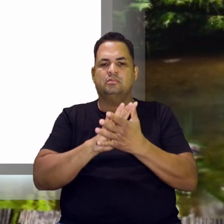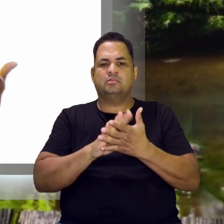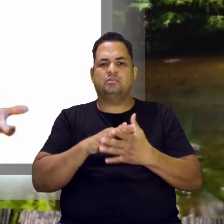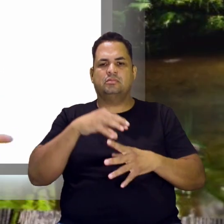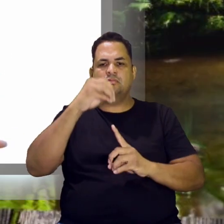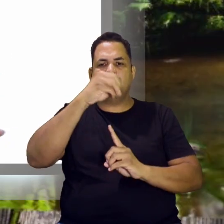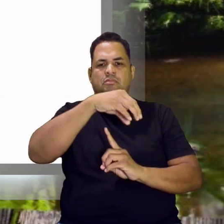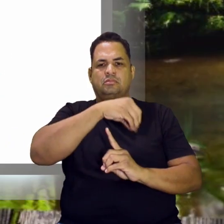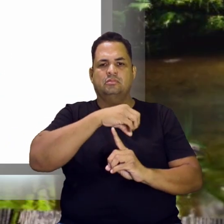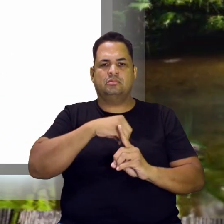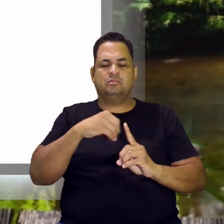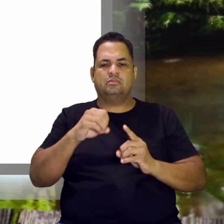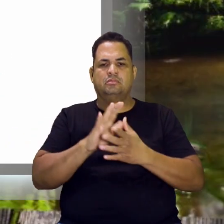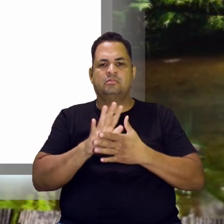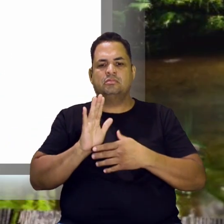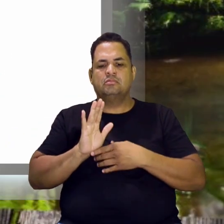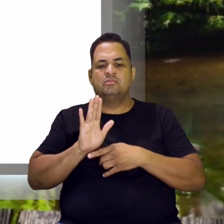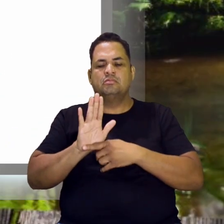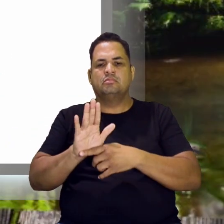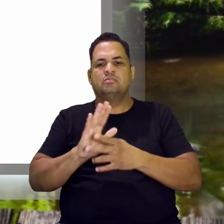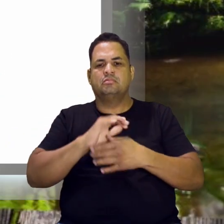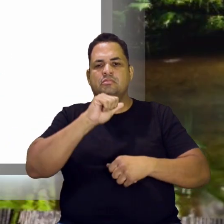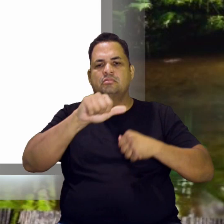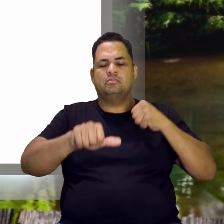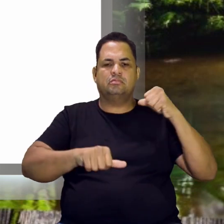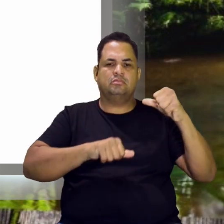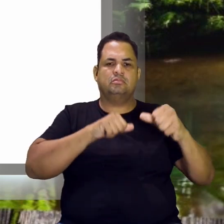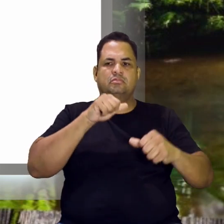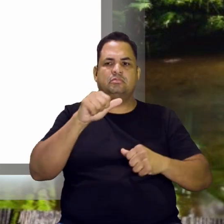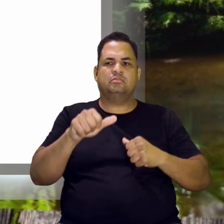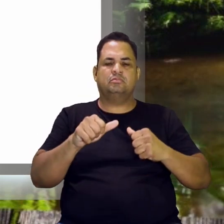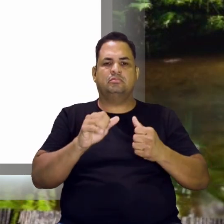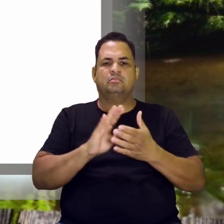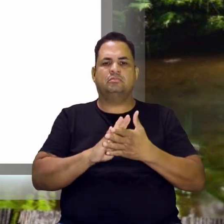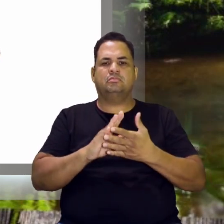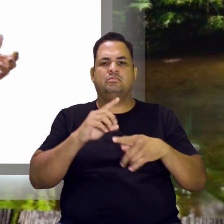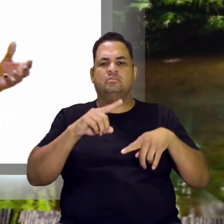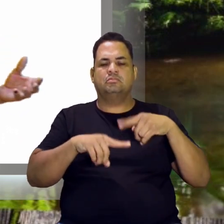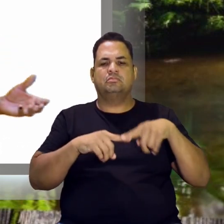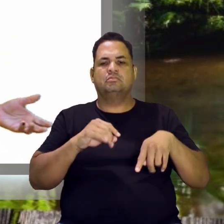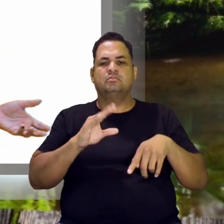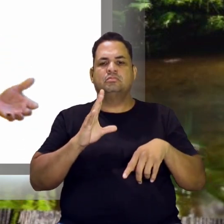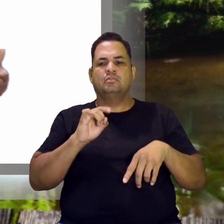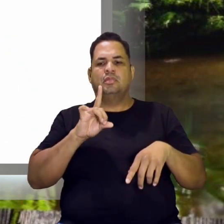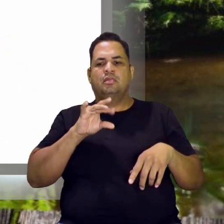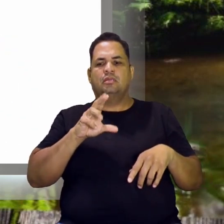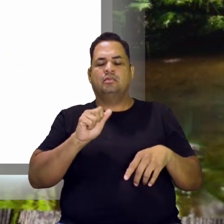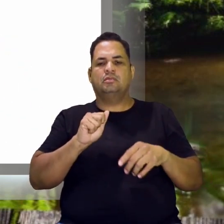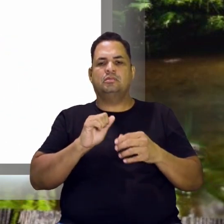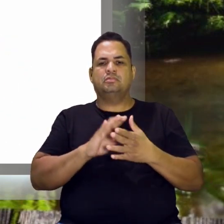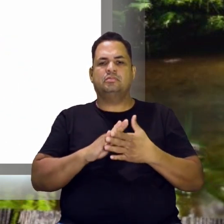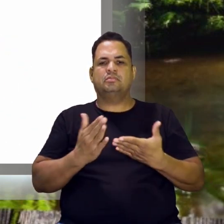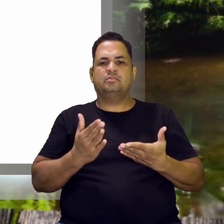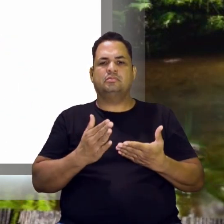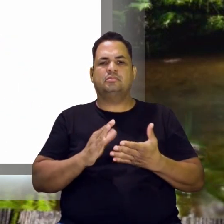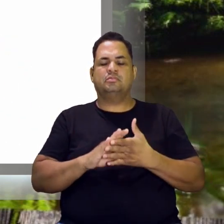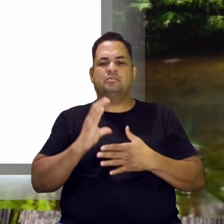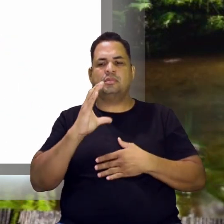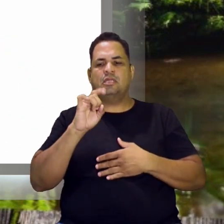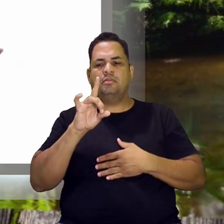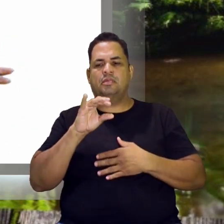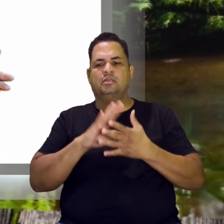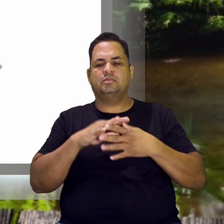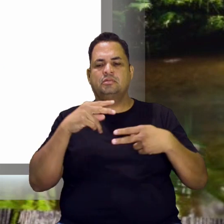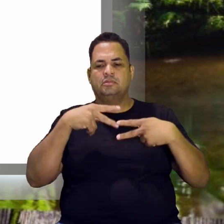os fungos também vão estar agindo, transformando aquilo que é matéria orgânica, os carboidratos,